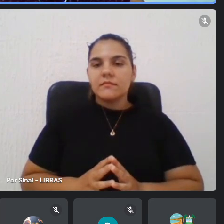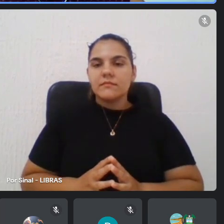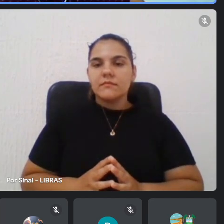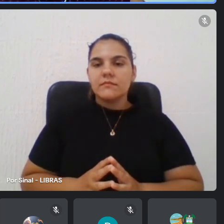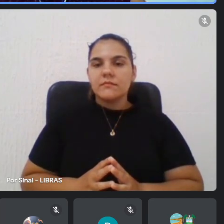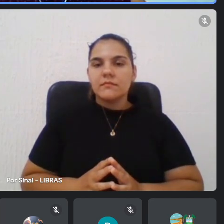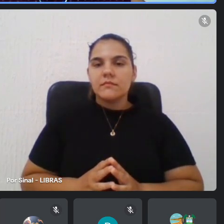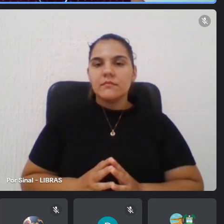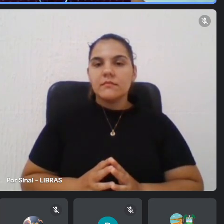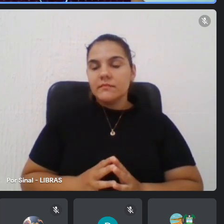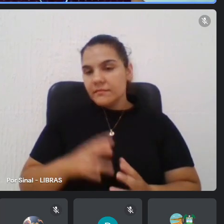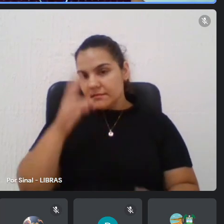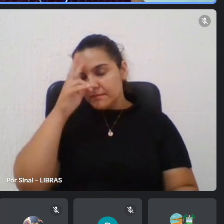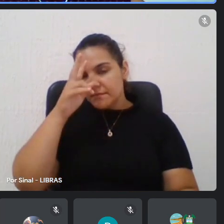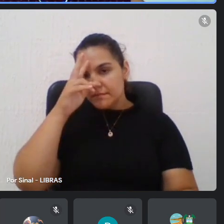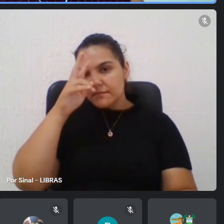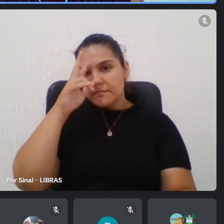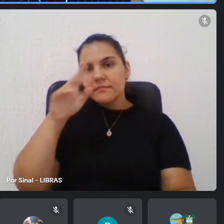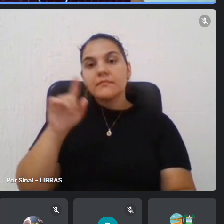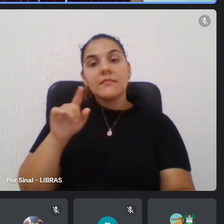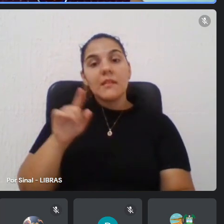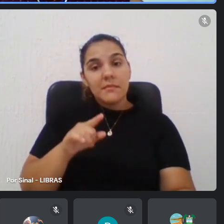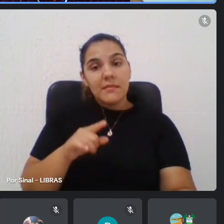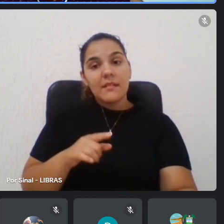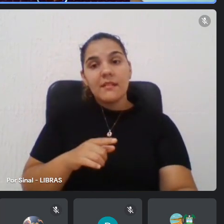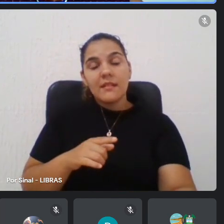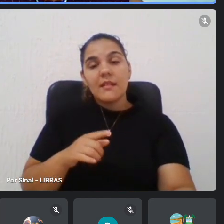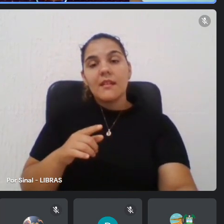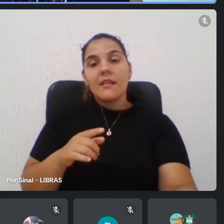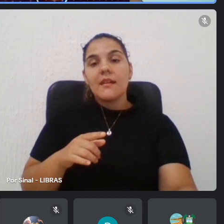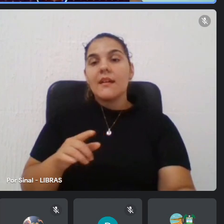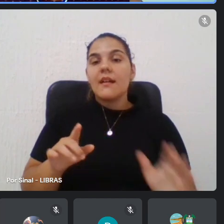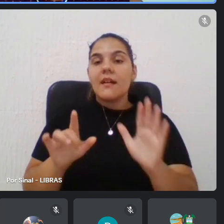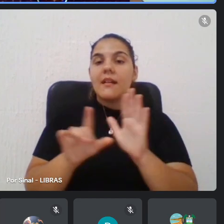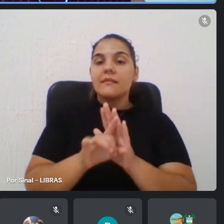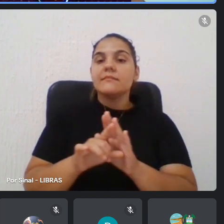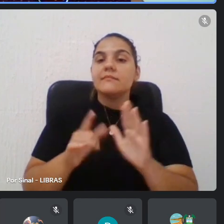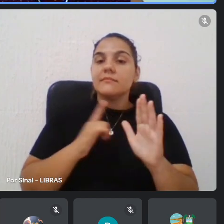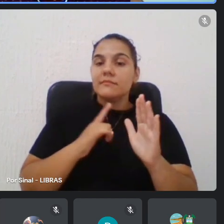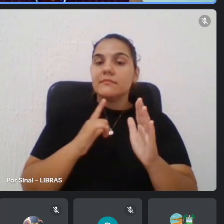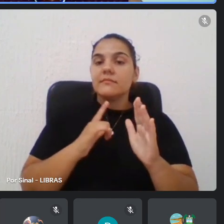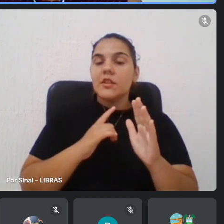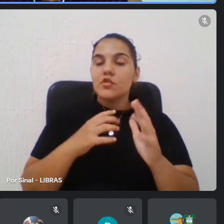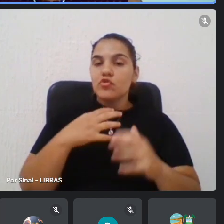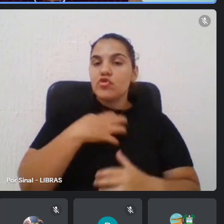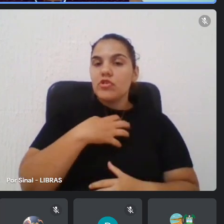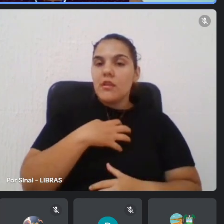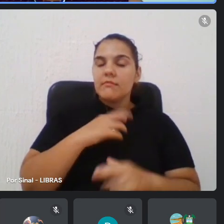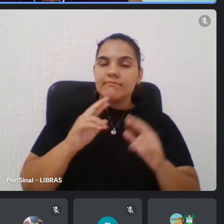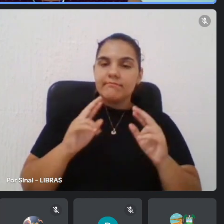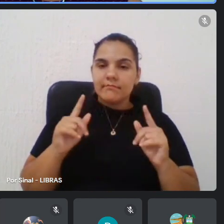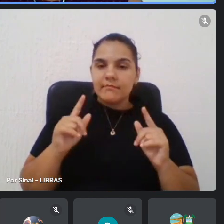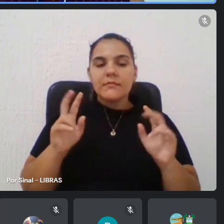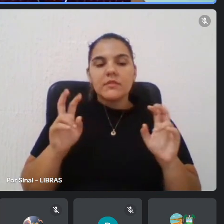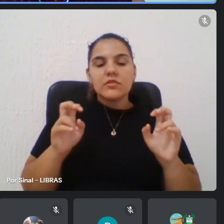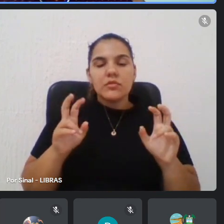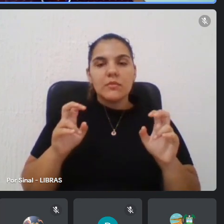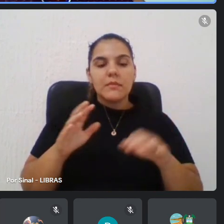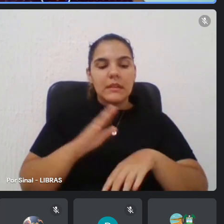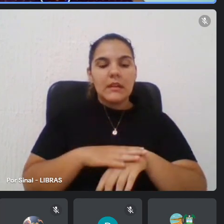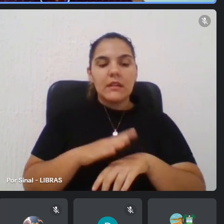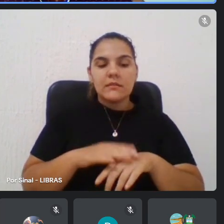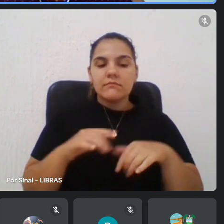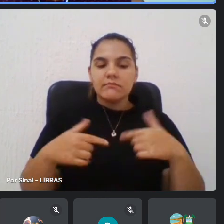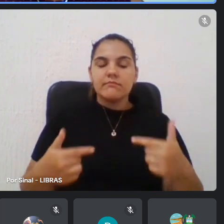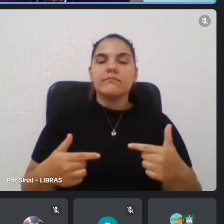lembrar que a Paula Gustavo, ela tem um tratamento diferenciado no sentido de ações afirmativas, ela é uma